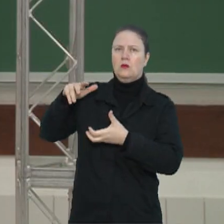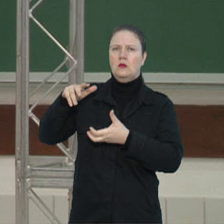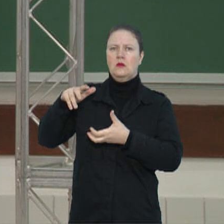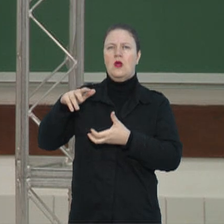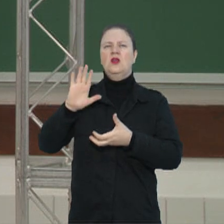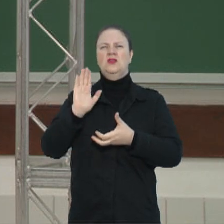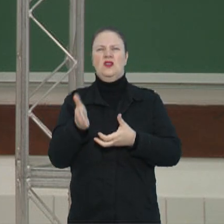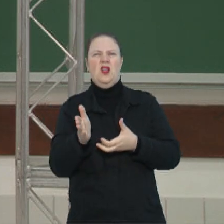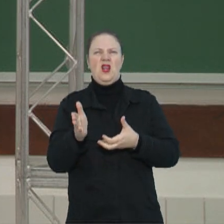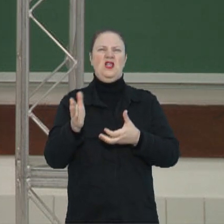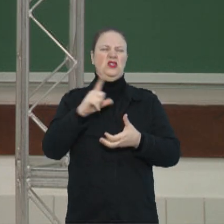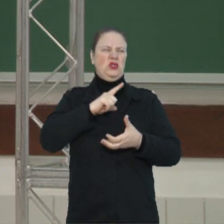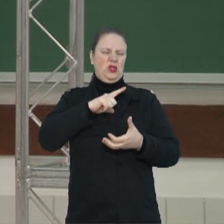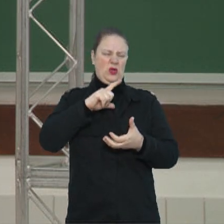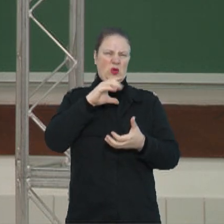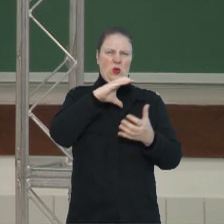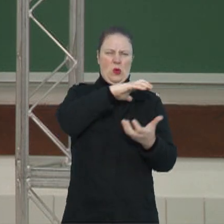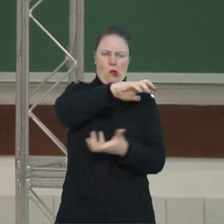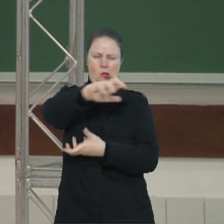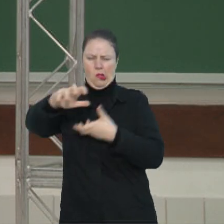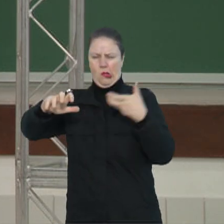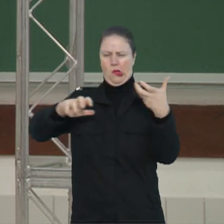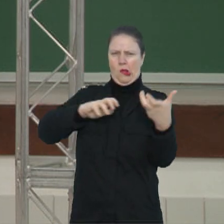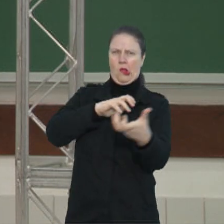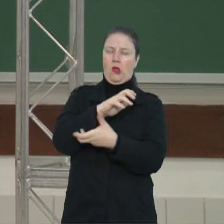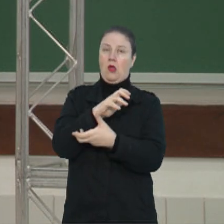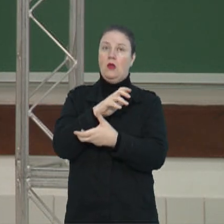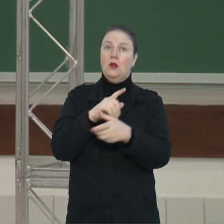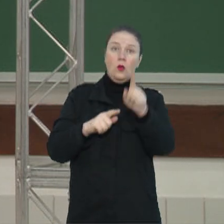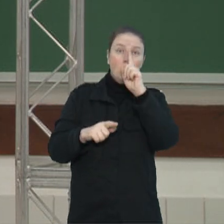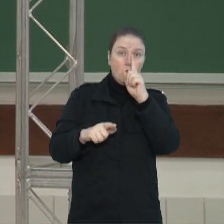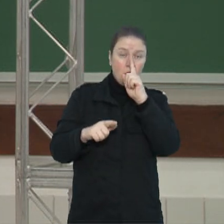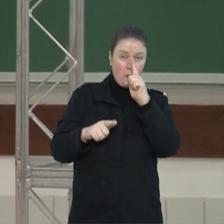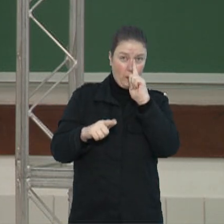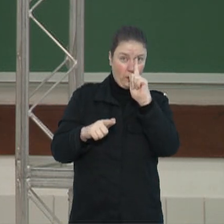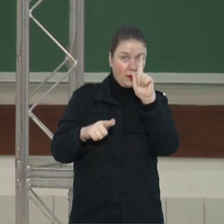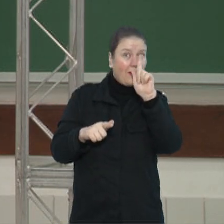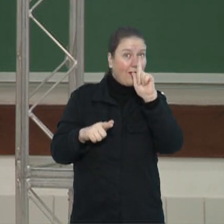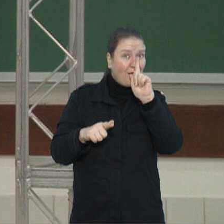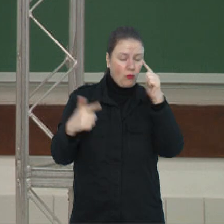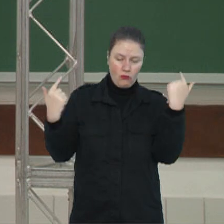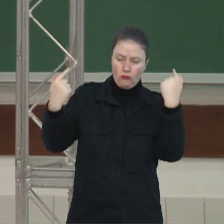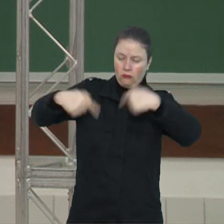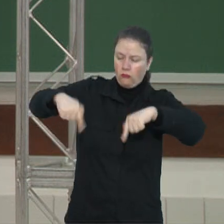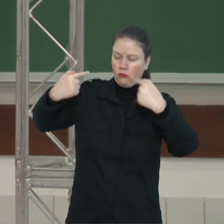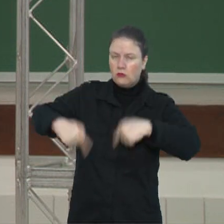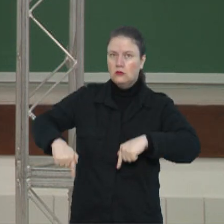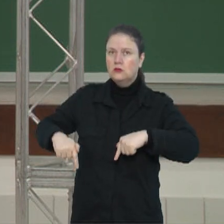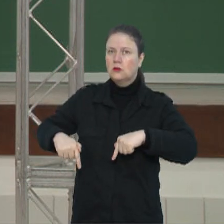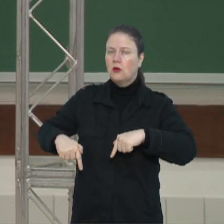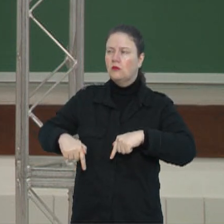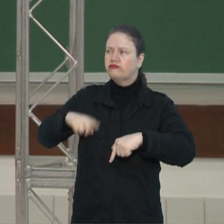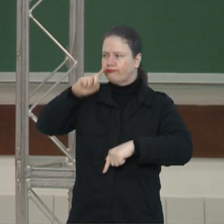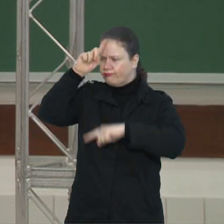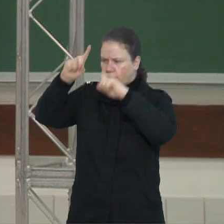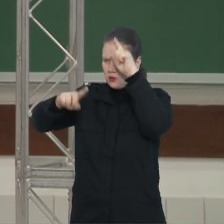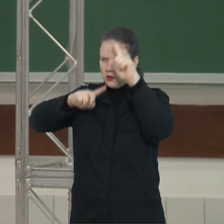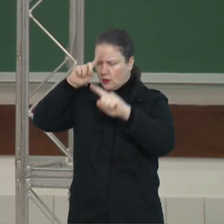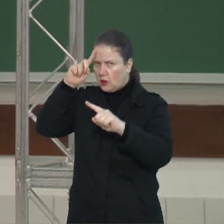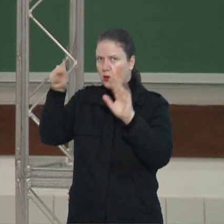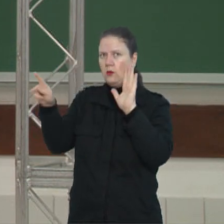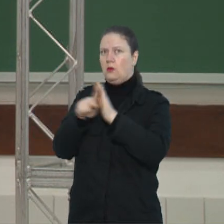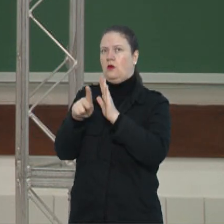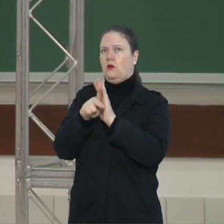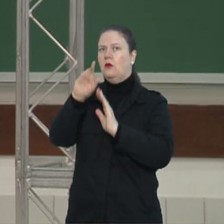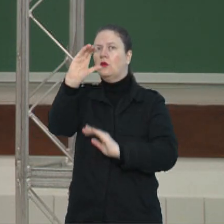os titãs e os outros deuses, enfim. Mas isso era contrário aos paradigmas religiosos, tá? E de visão de mundo que se tinha antes